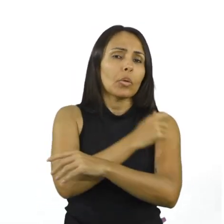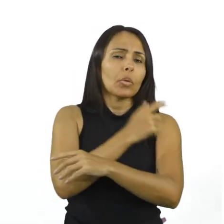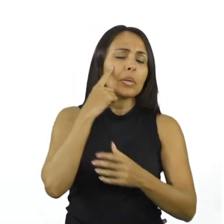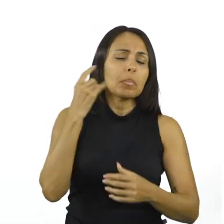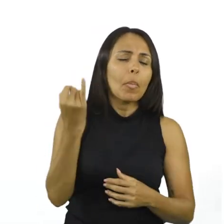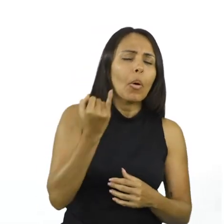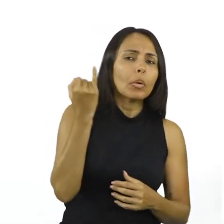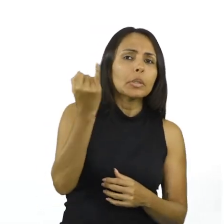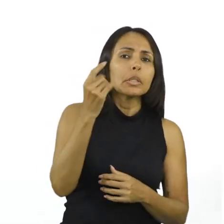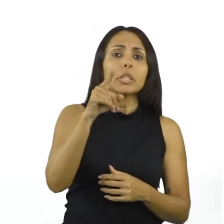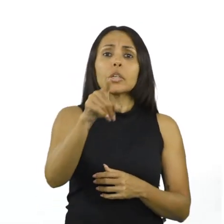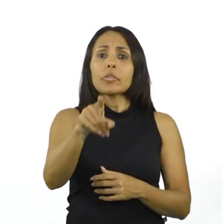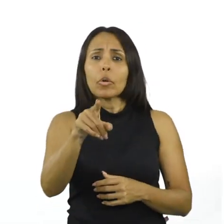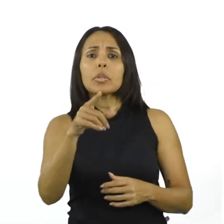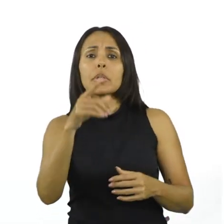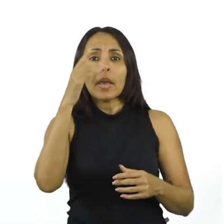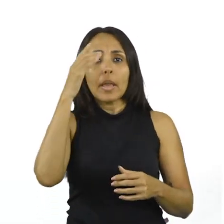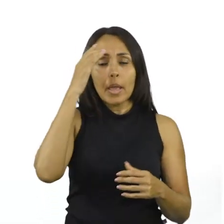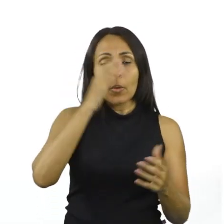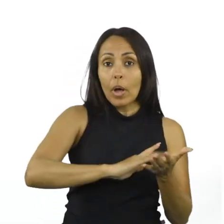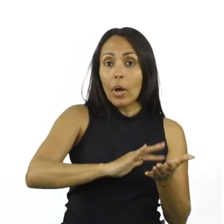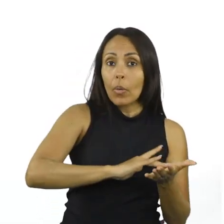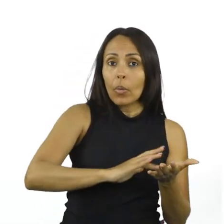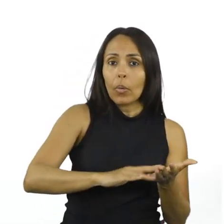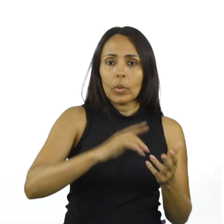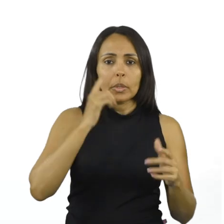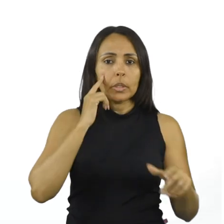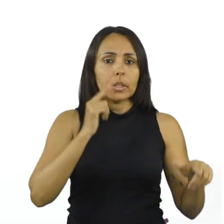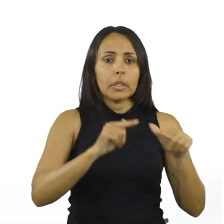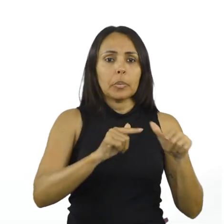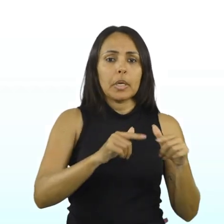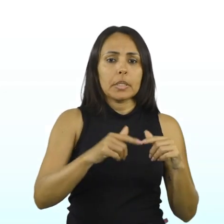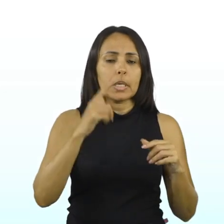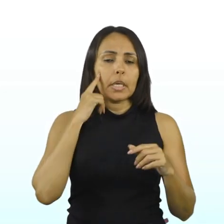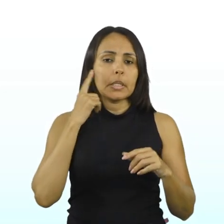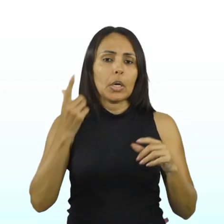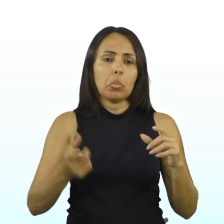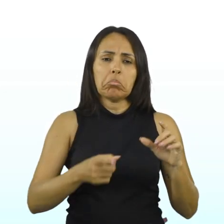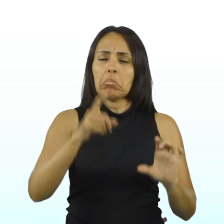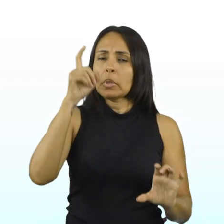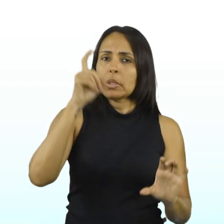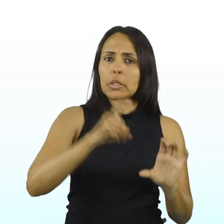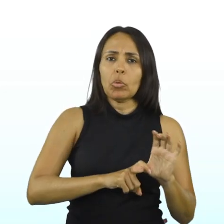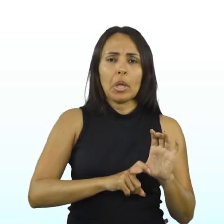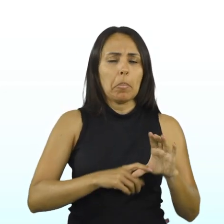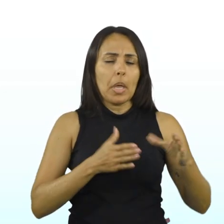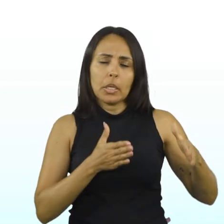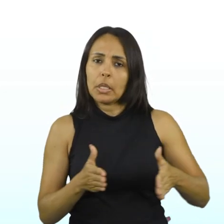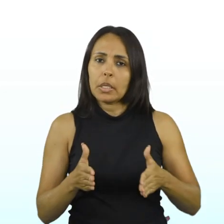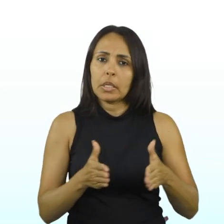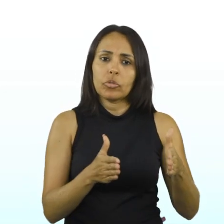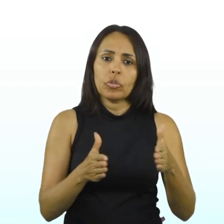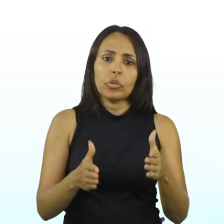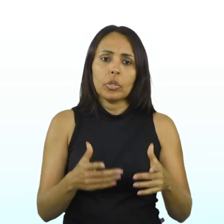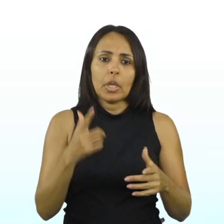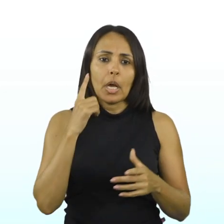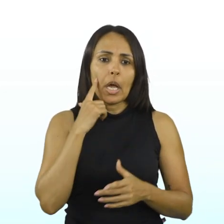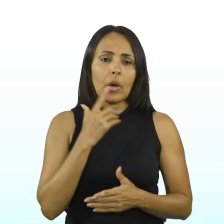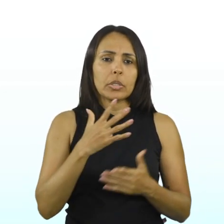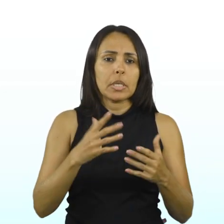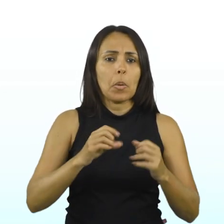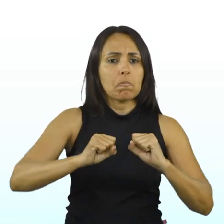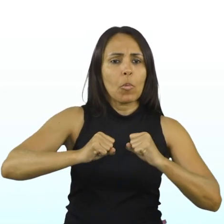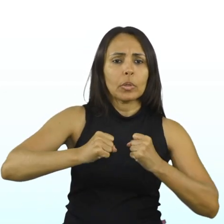porque é importante que você entenda que no cálculo do trabalho é uma grandeza escalar. Então não depende da trajetória, depende apenas do